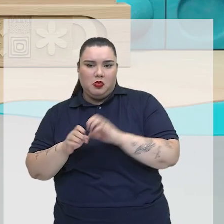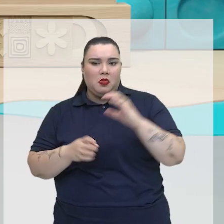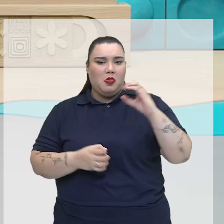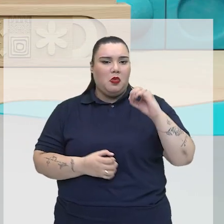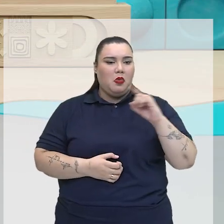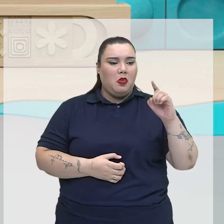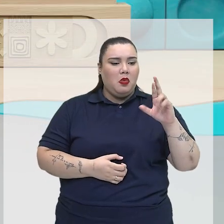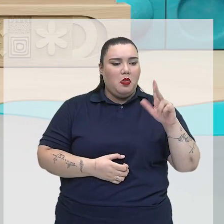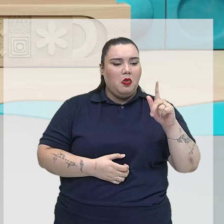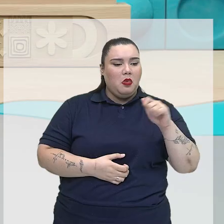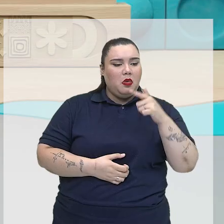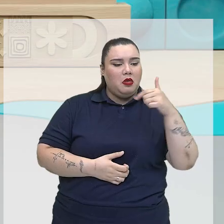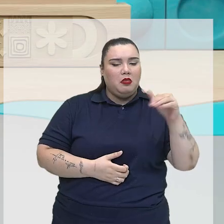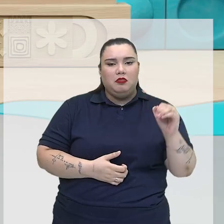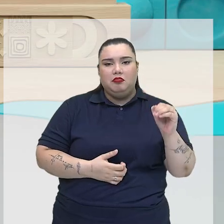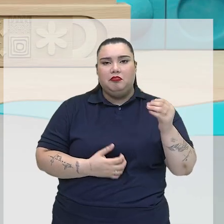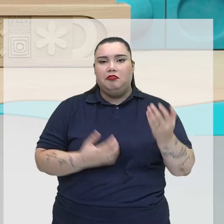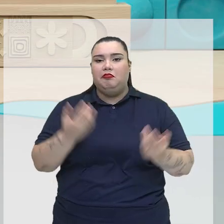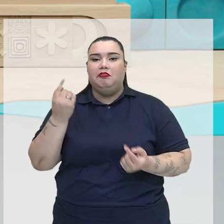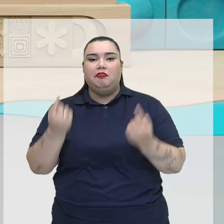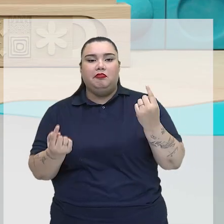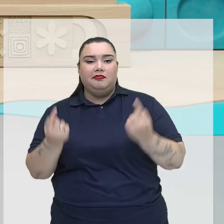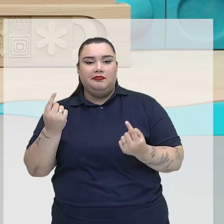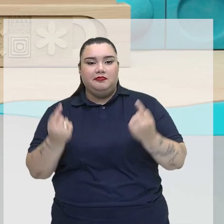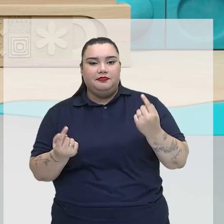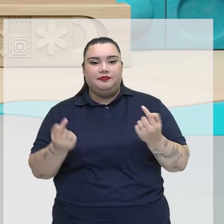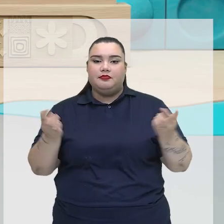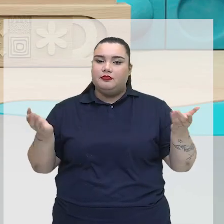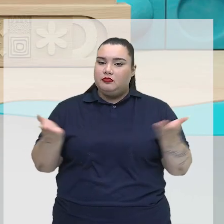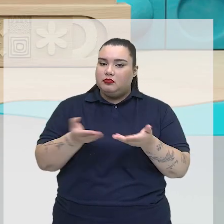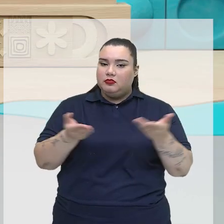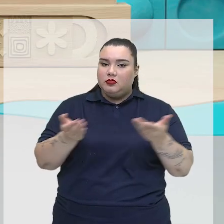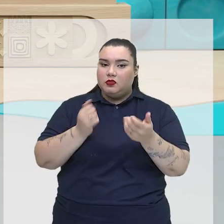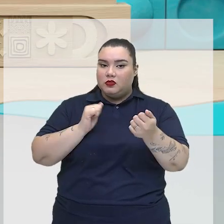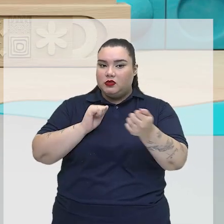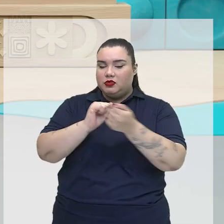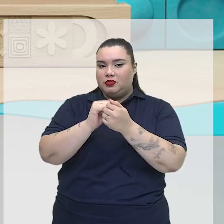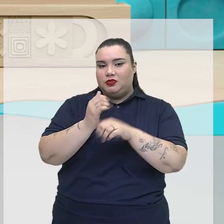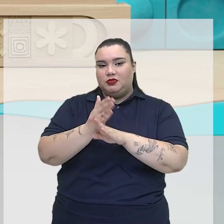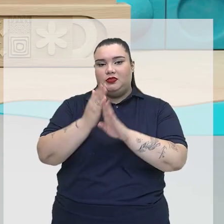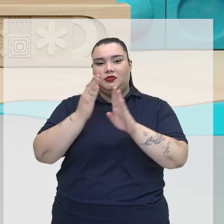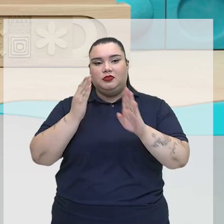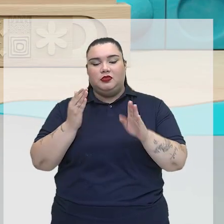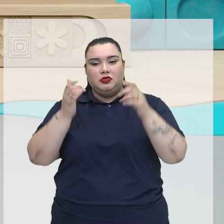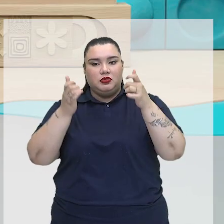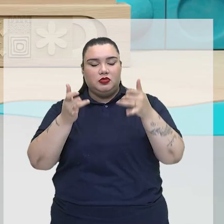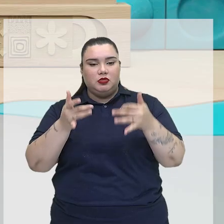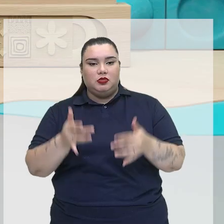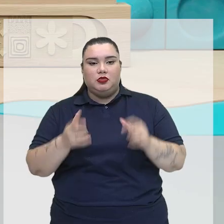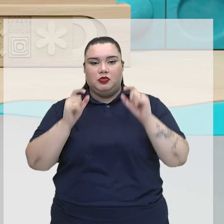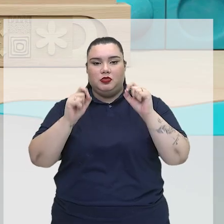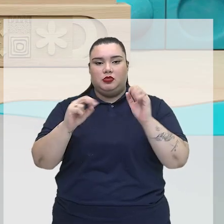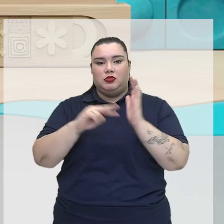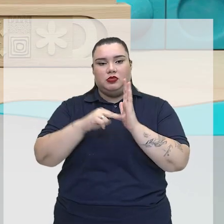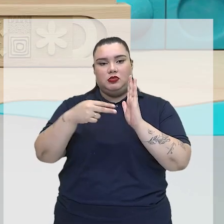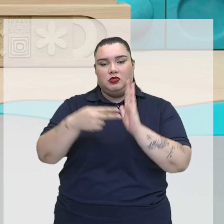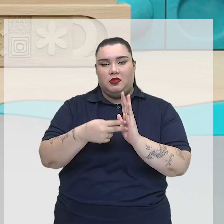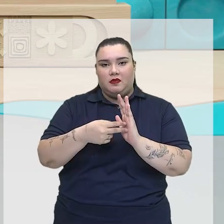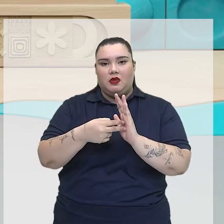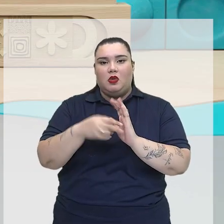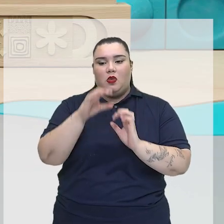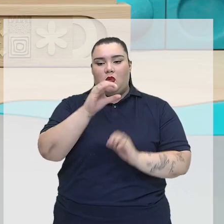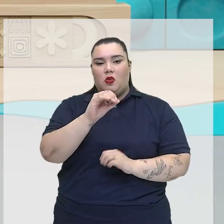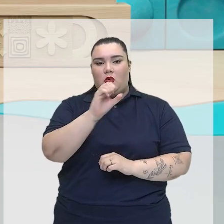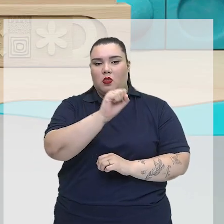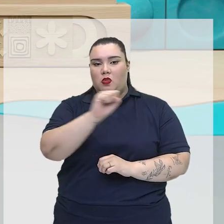uma estrutura? O que é? Então, a gente vai descobrir isso agora, definindo o que é